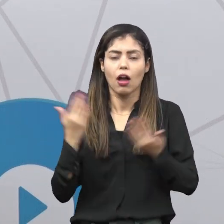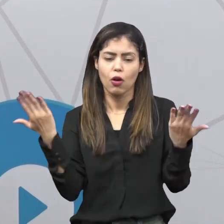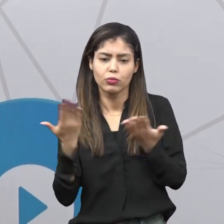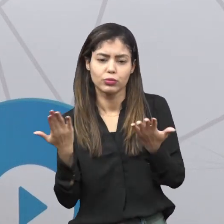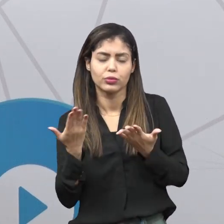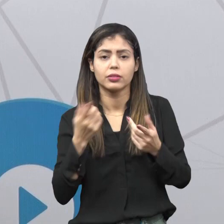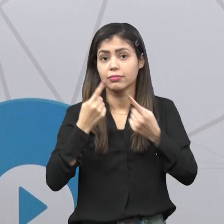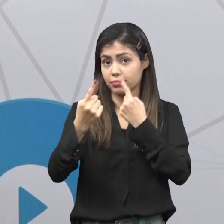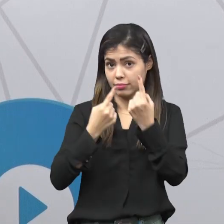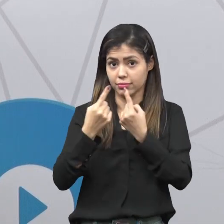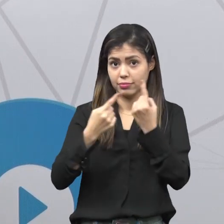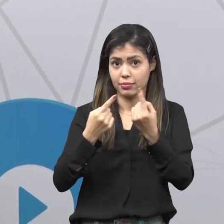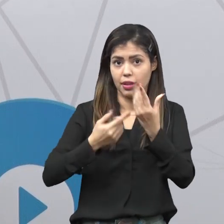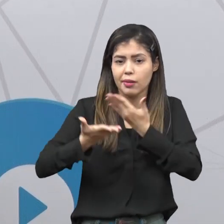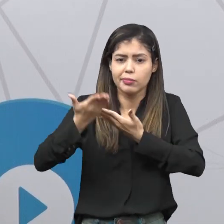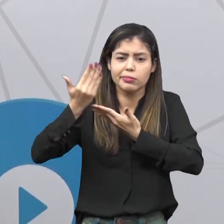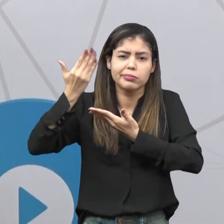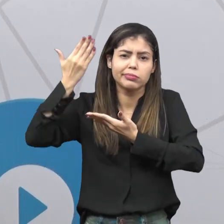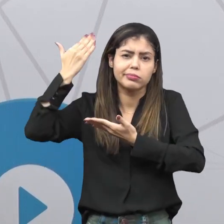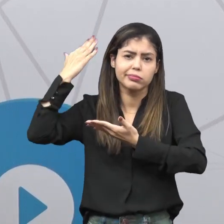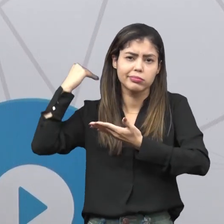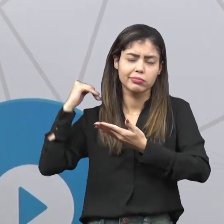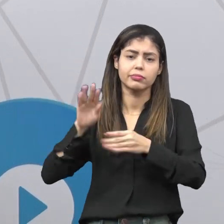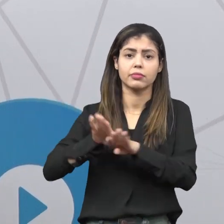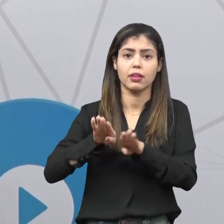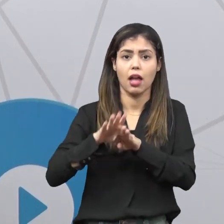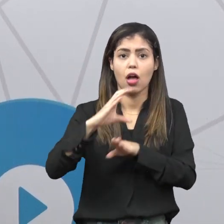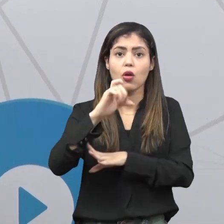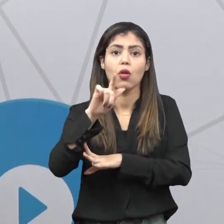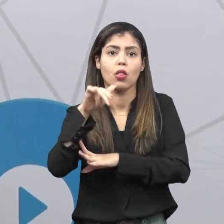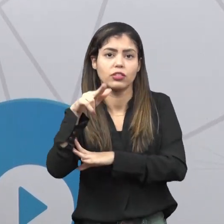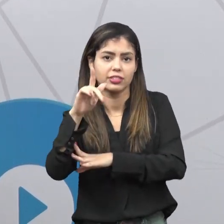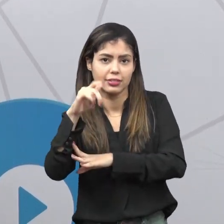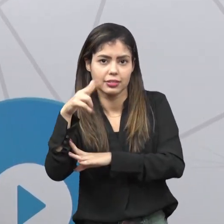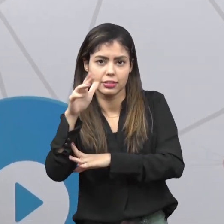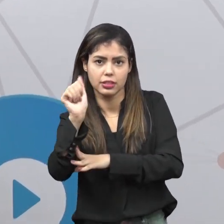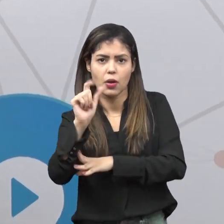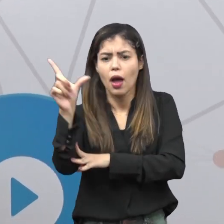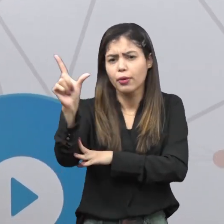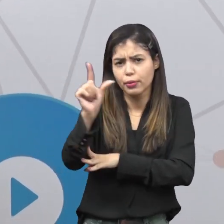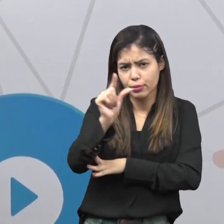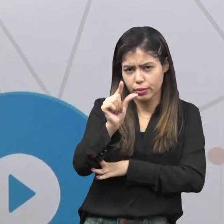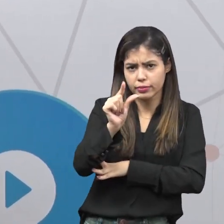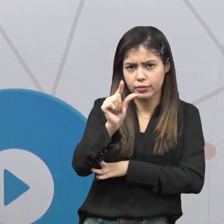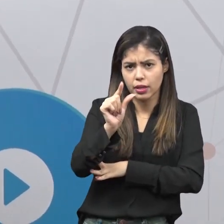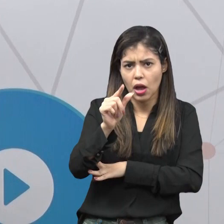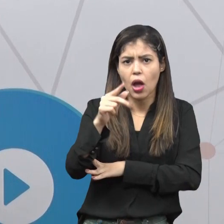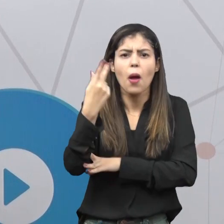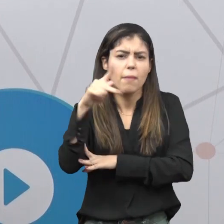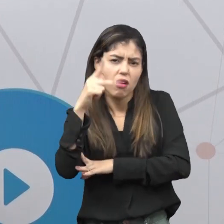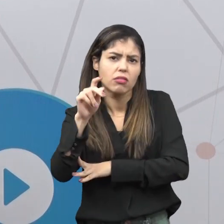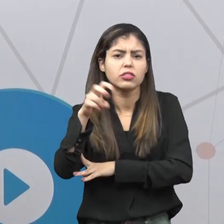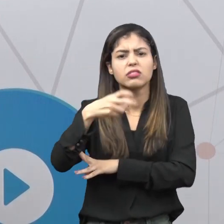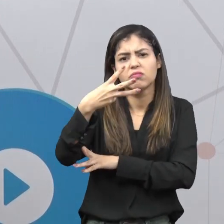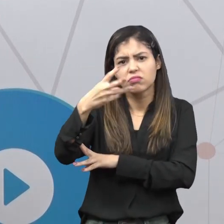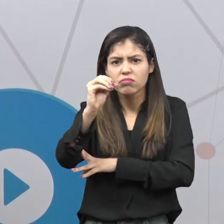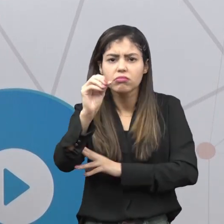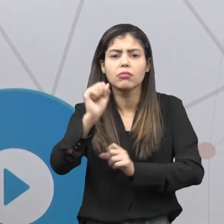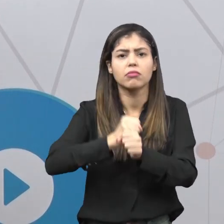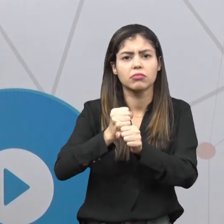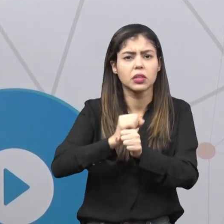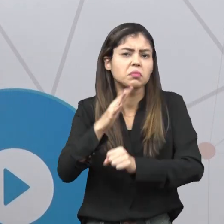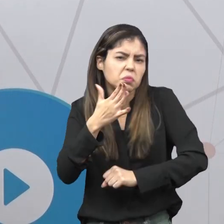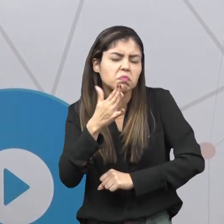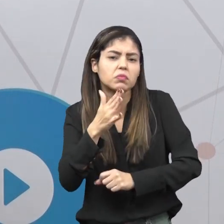esse período que antecede, de fato, a colonização. Ele é um período curto, um período de 30 anos, mas nesse